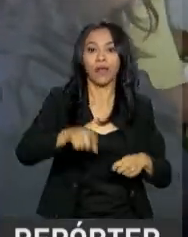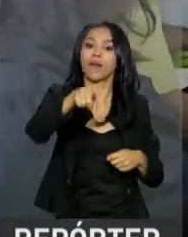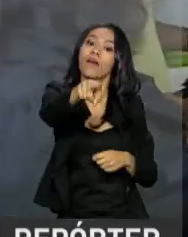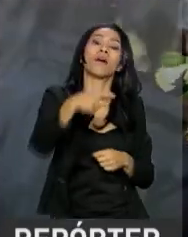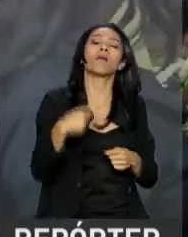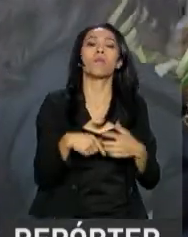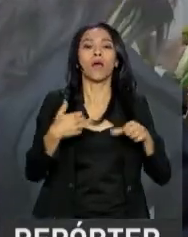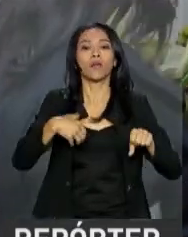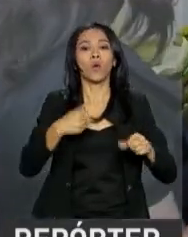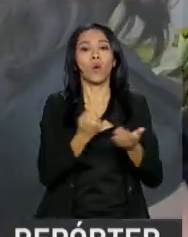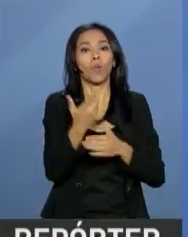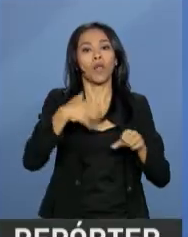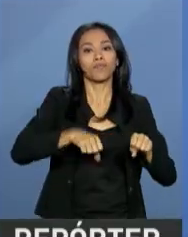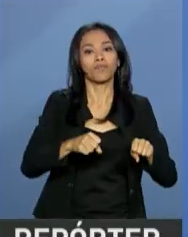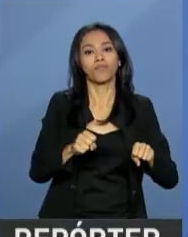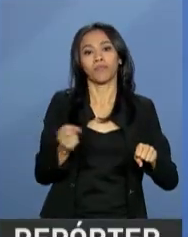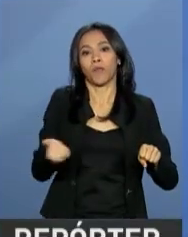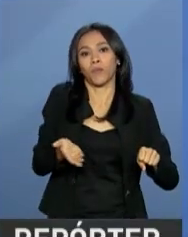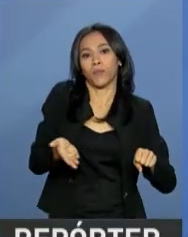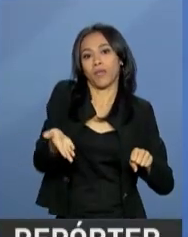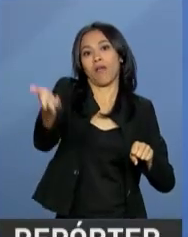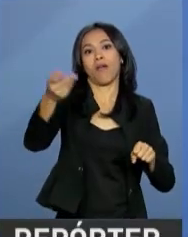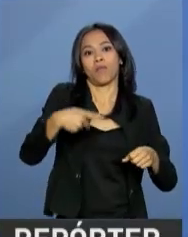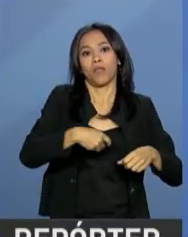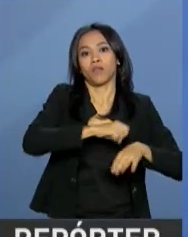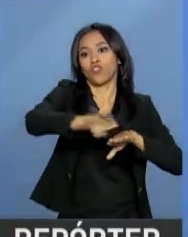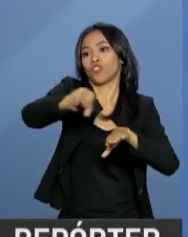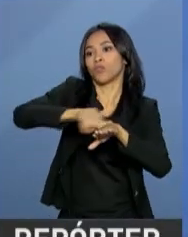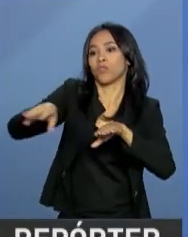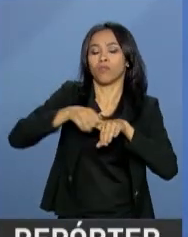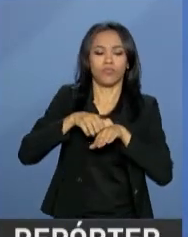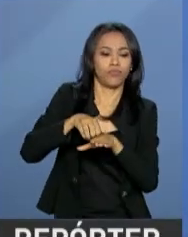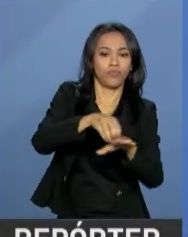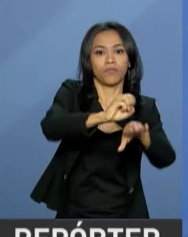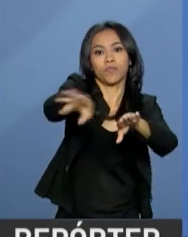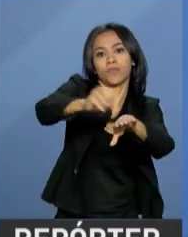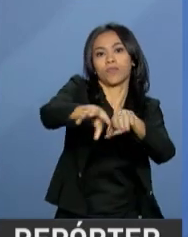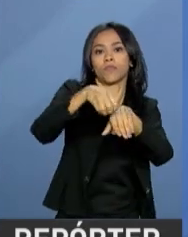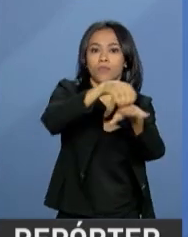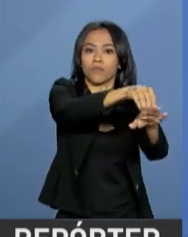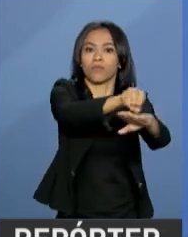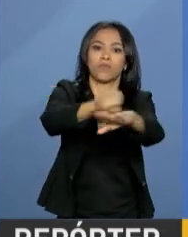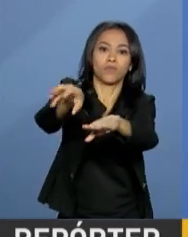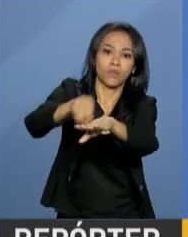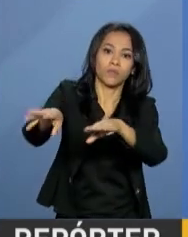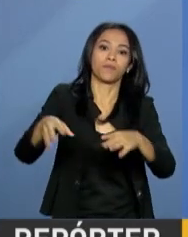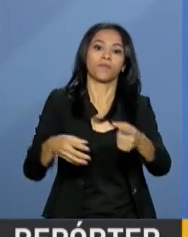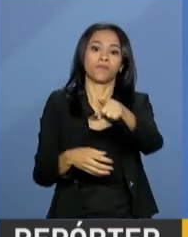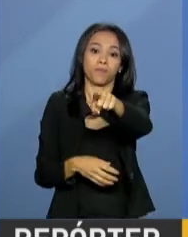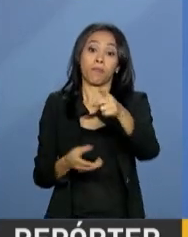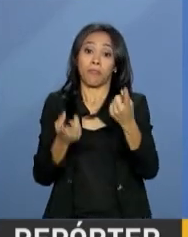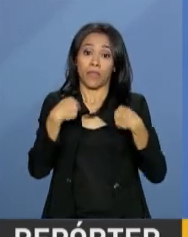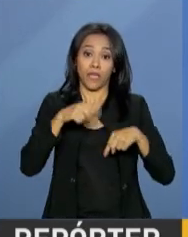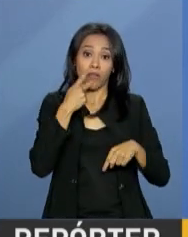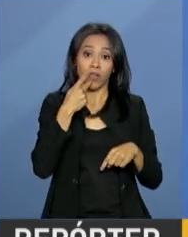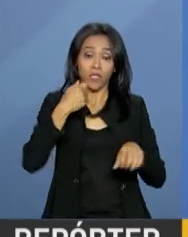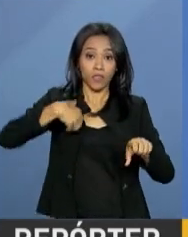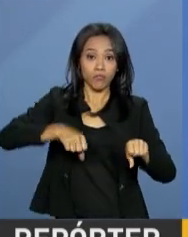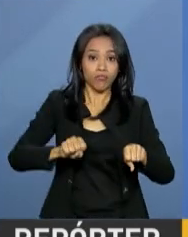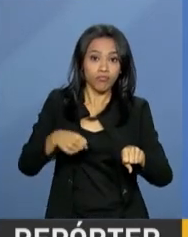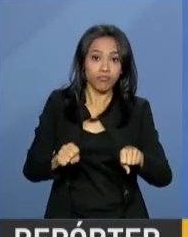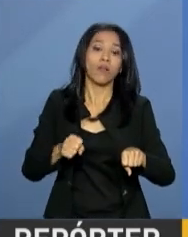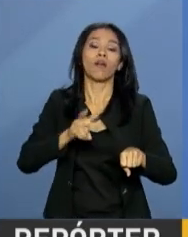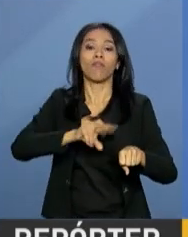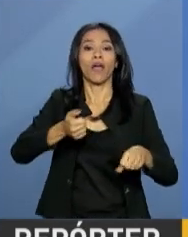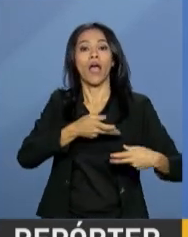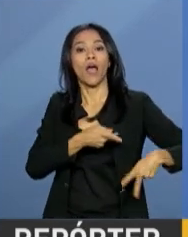dinamizar a produção a possibilidade do agricultor familiar poderão adquirir as motocicletas irá ajudá-lo no